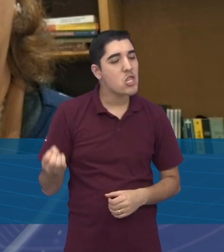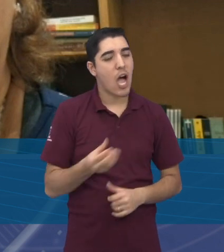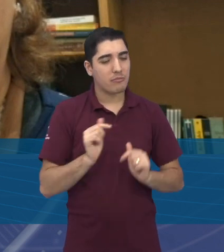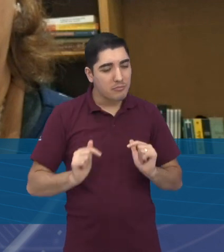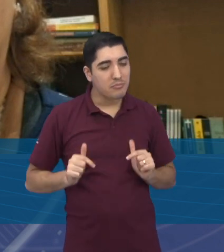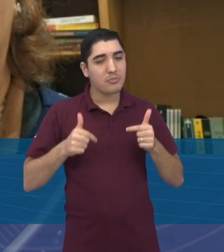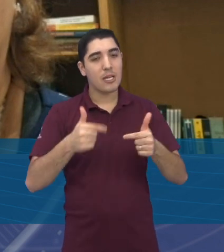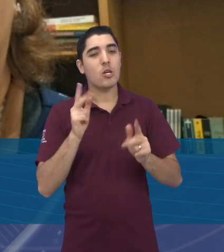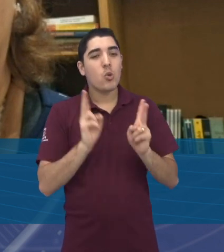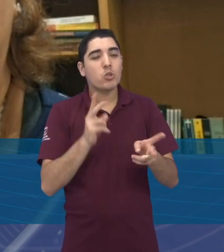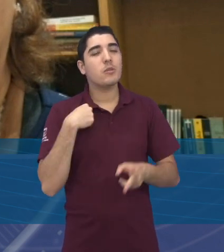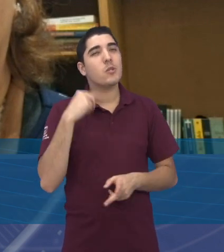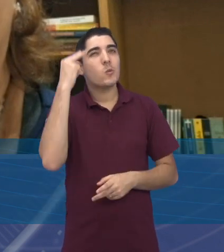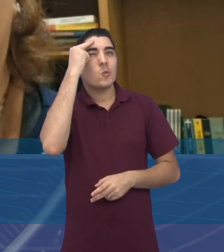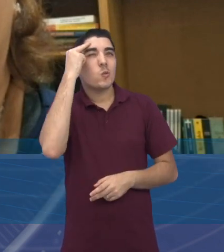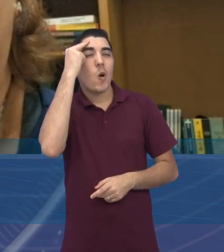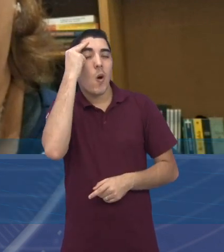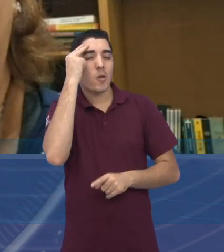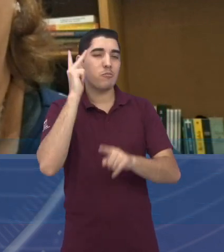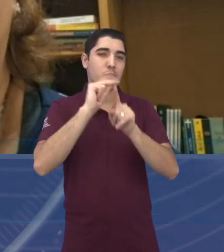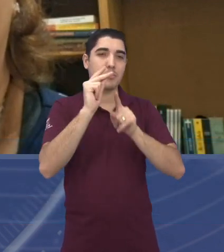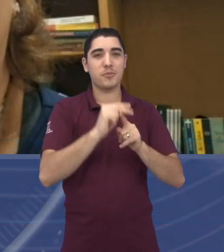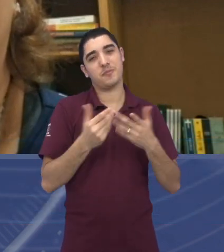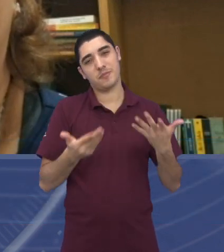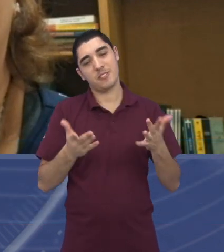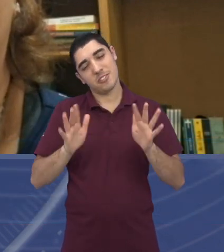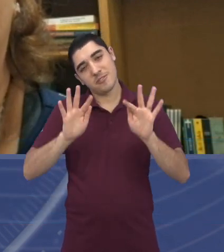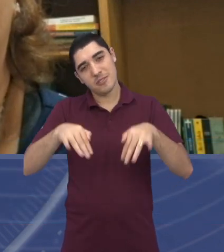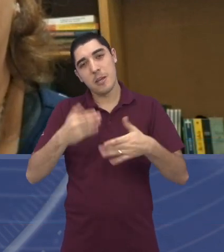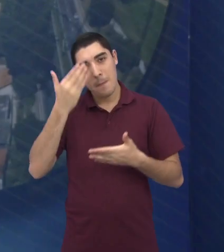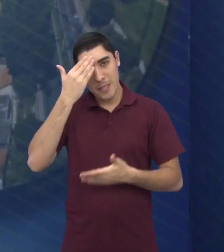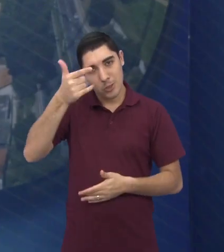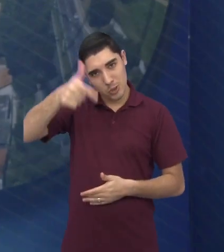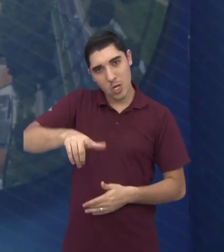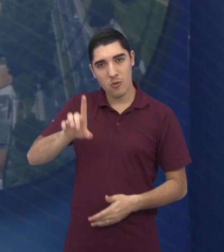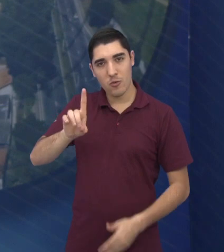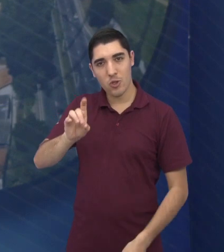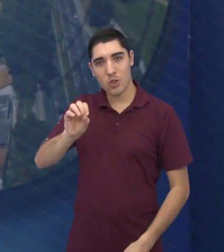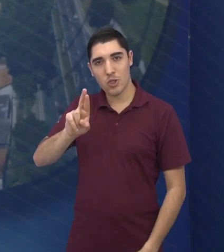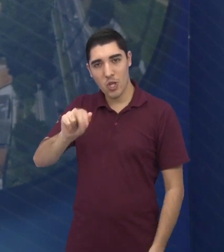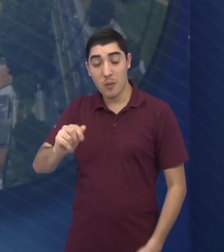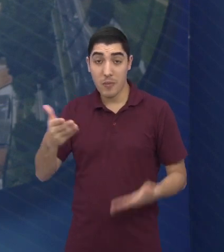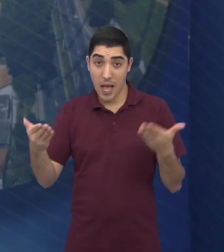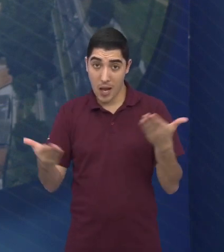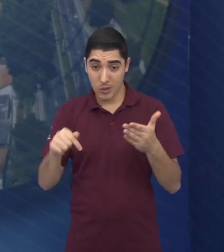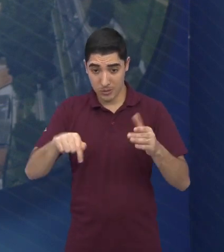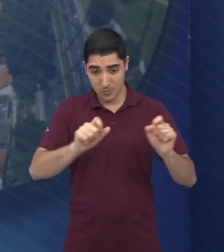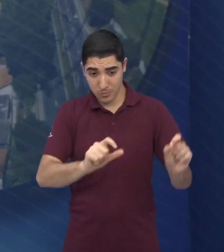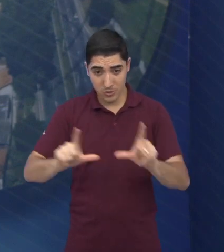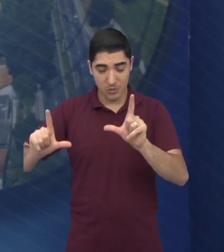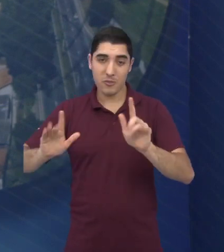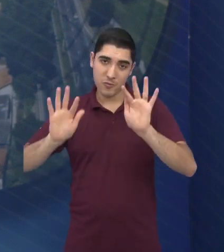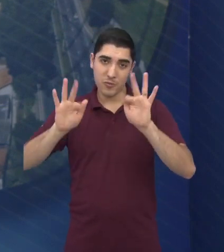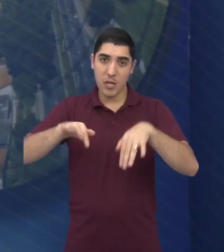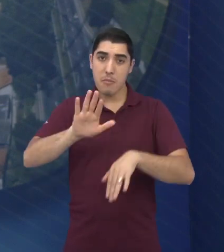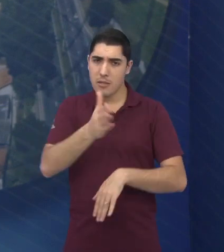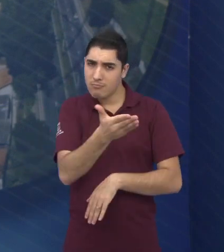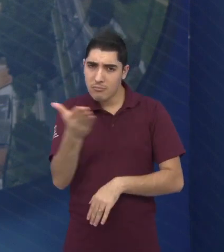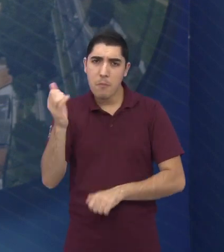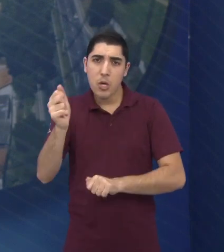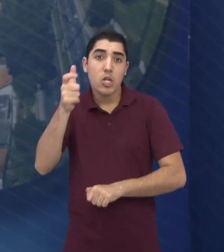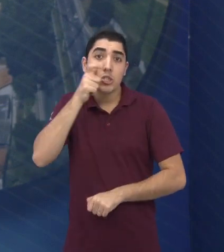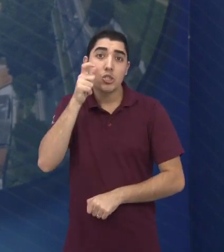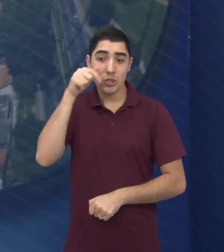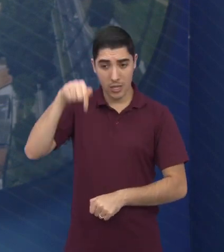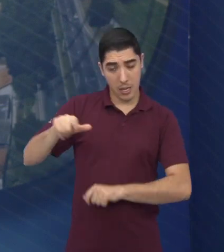seguir os nossos sonhos, não é mesmo? Então é isso, agradeço a Dora mais uma vez. O Diálogos da Cidade fica por aqui, mas vocês podem